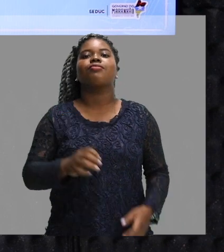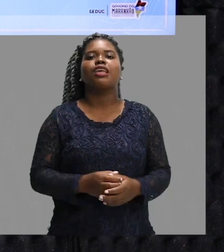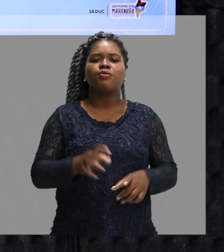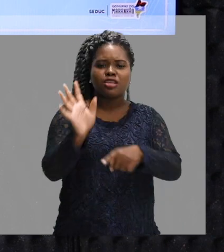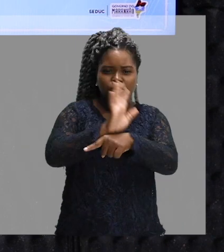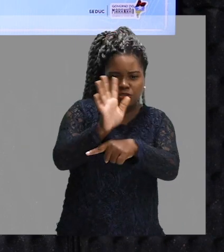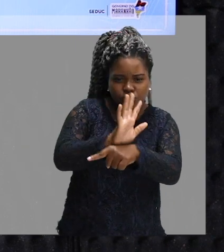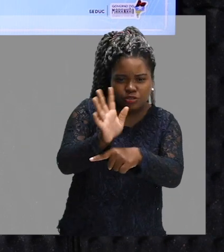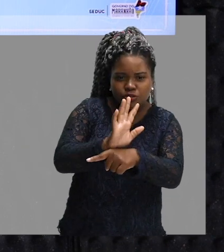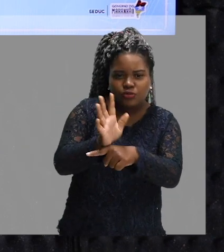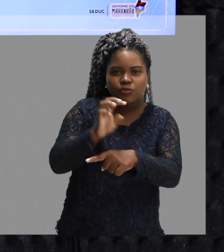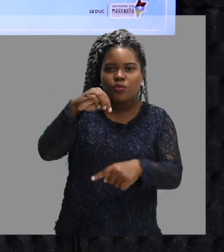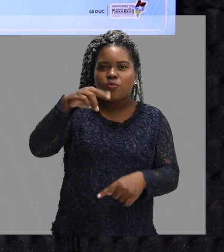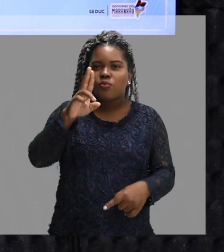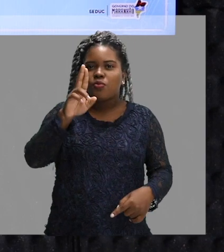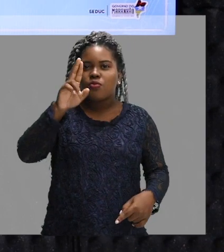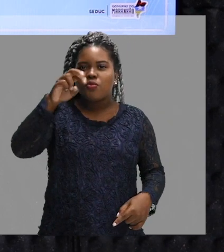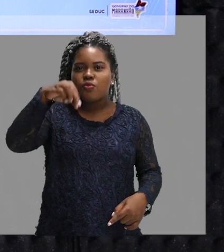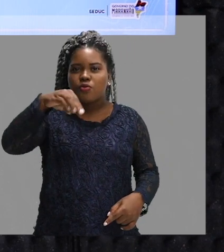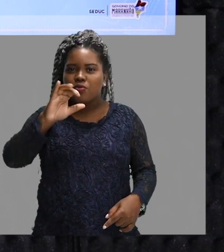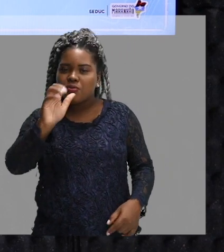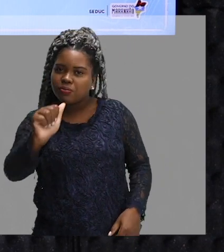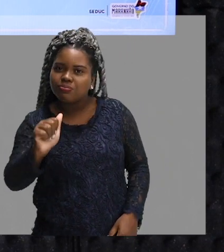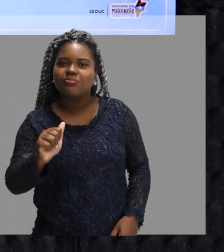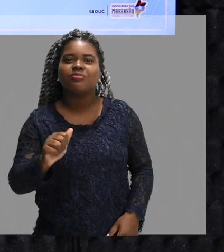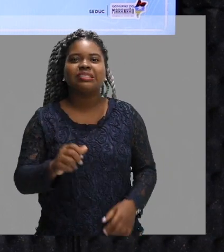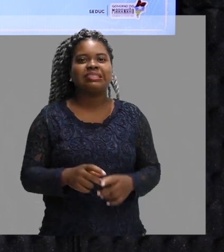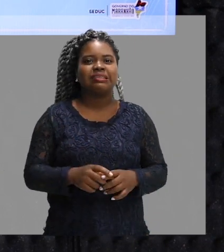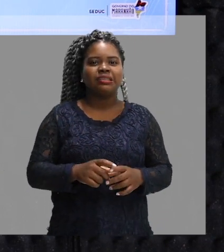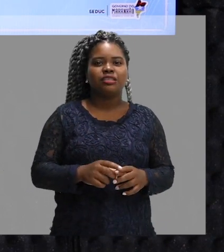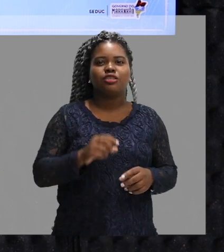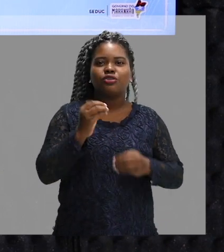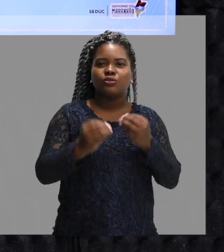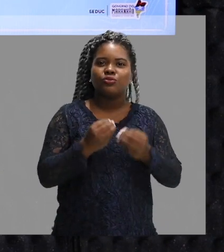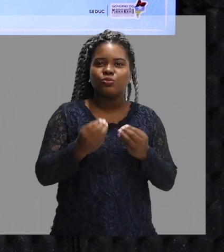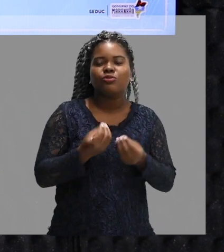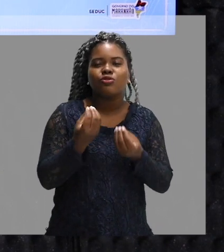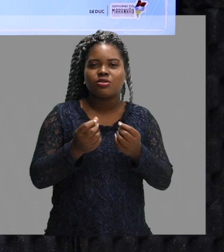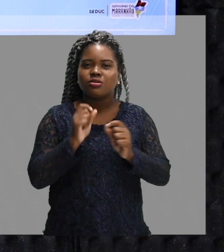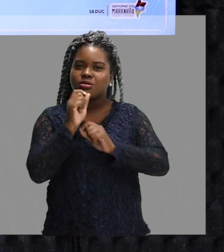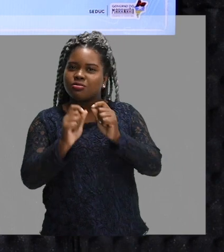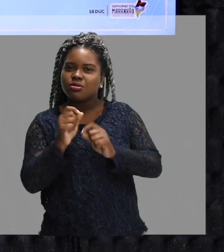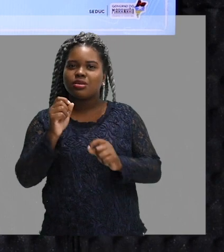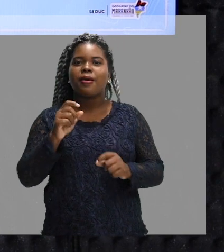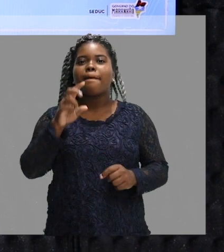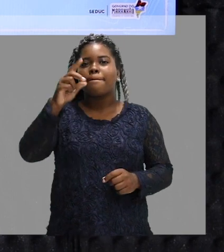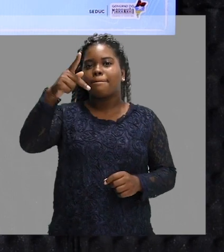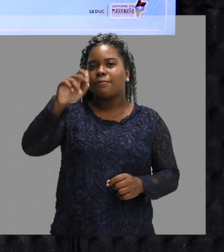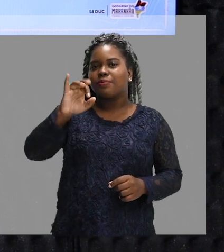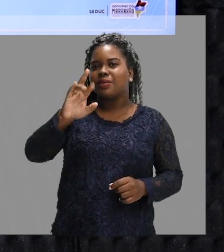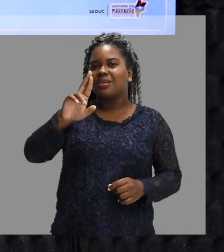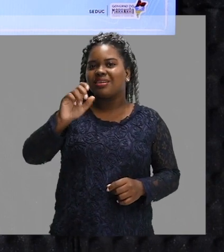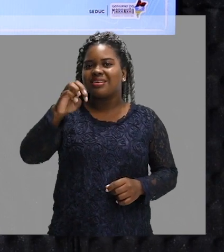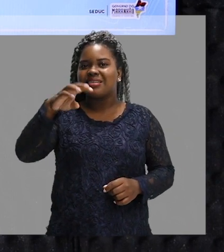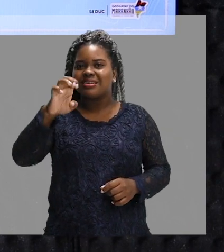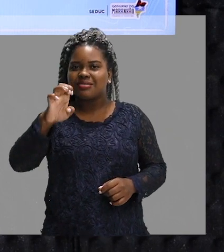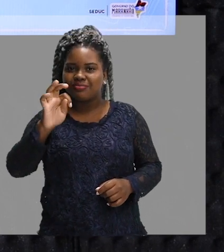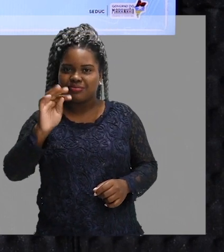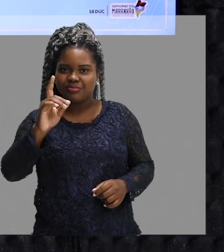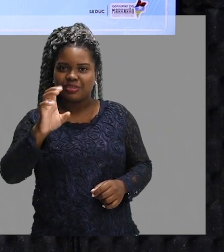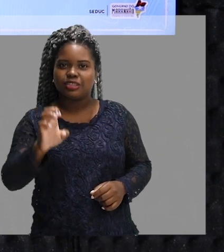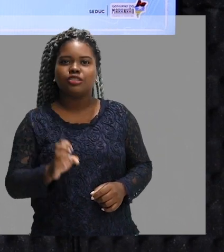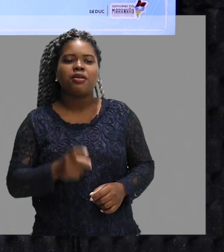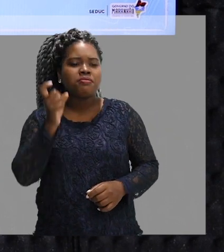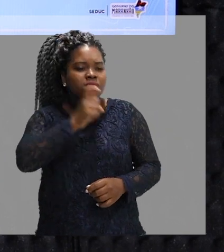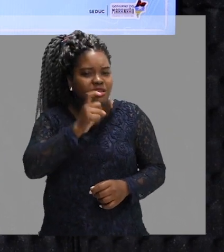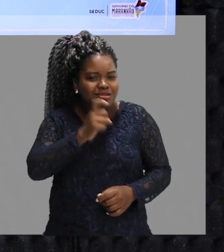múmias voltam. Será que as pirâmides têm armadilhas? Tem uma pedra que sai rolando em cima de mentiras e verdades. Aí eu vou